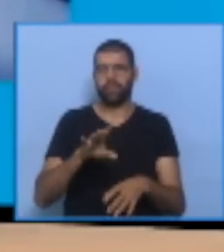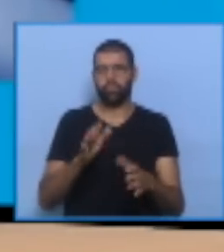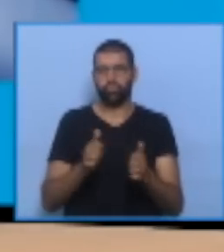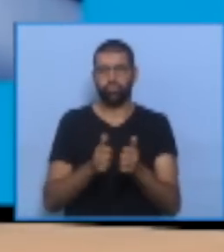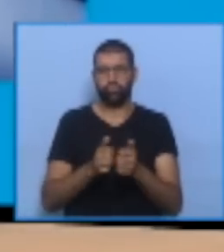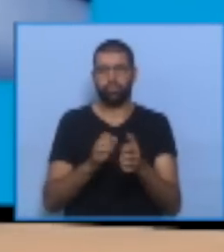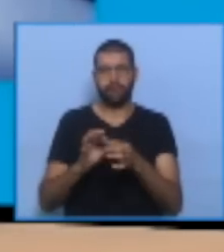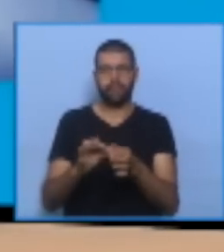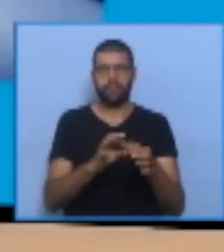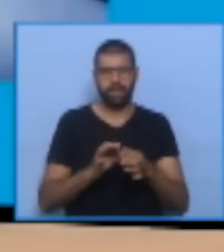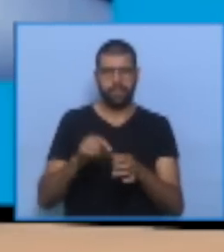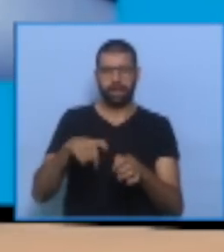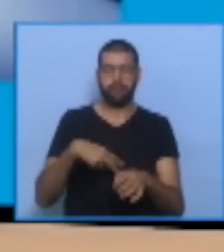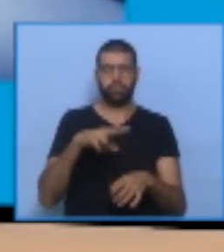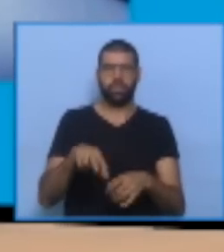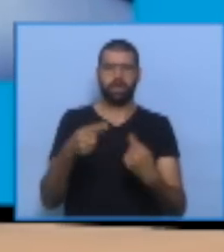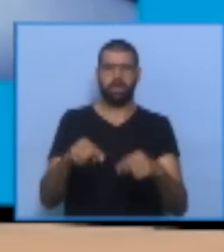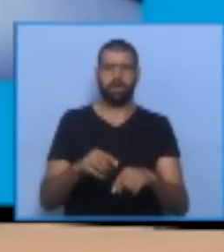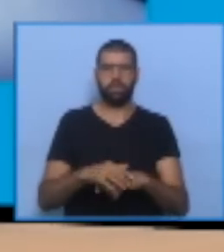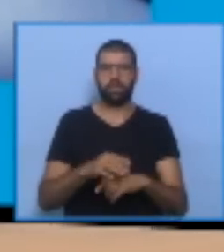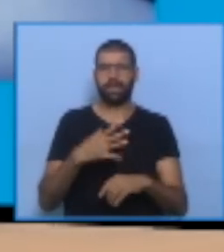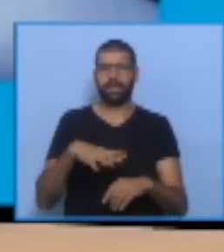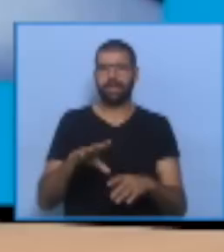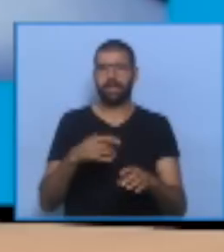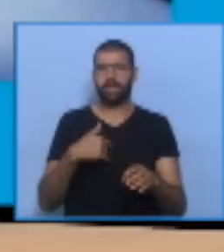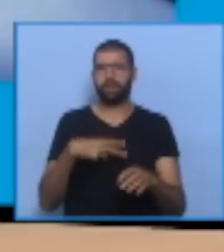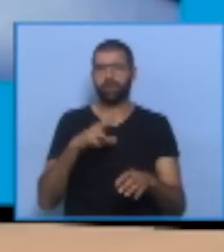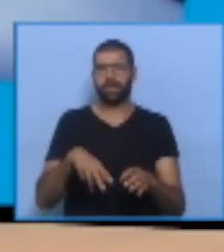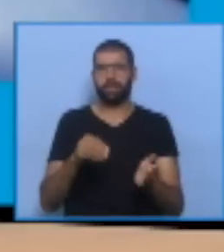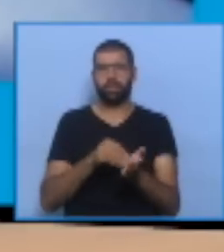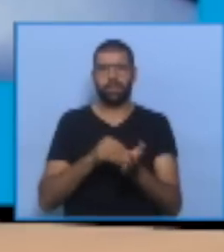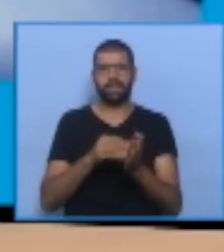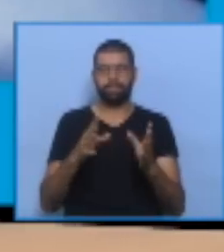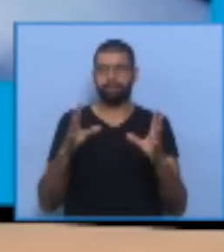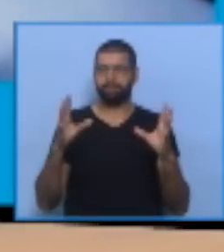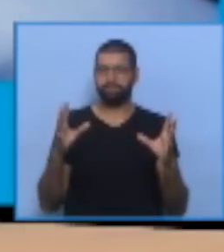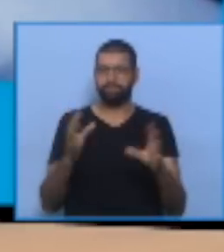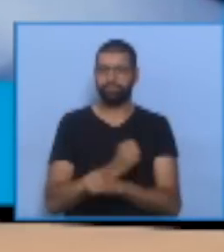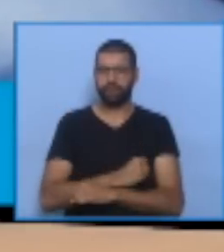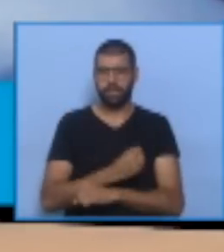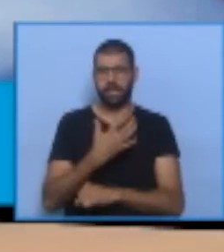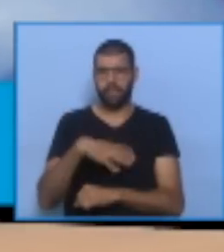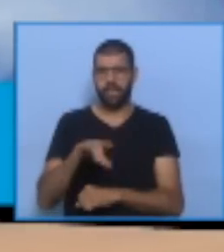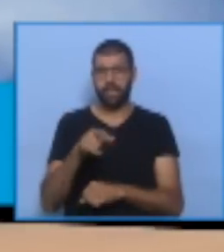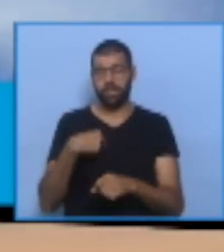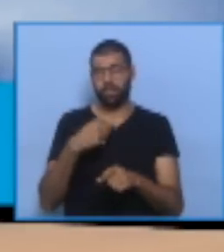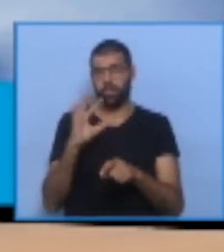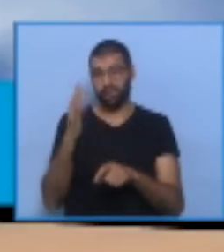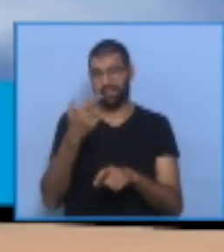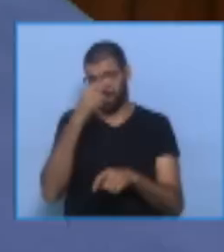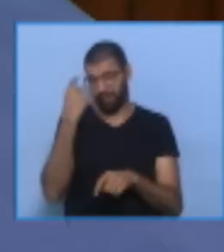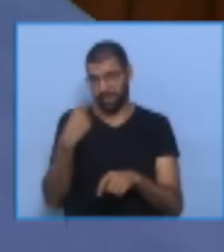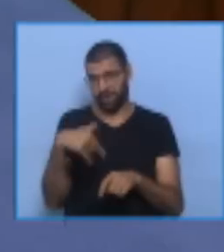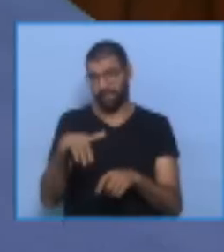juntamente com as parcerias que temos cá em Portugal, erradicar em Portugal a pobreza. É um fenómeno que vai ser muito difícil, é uma